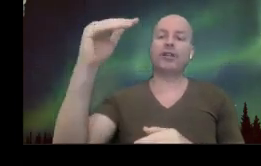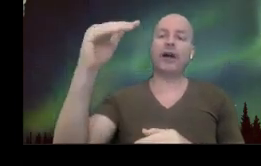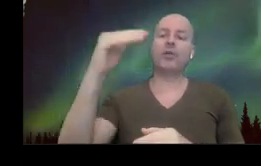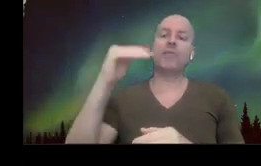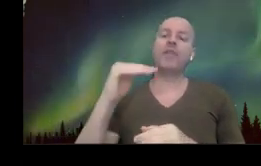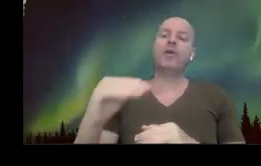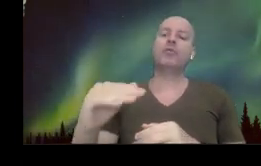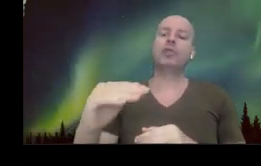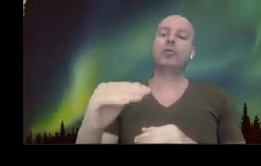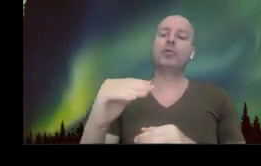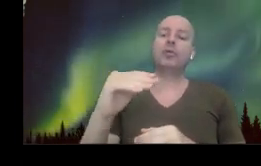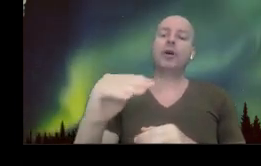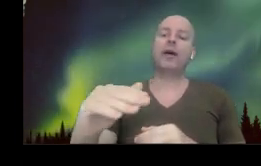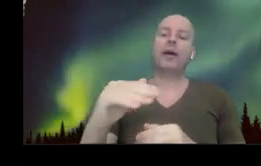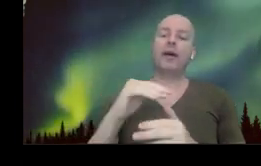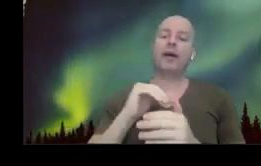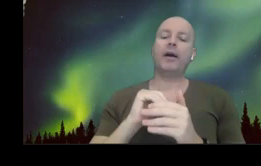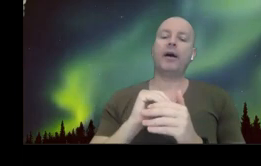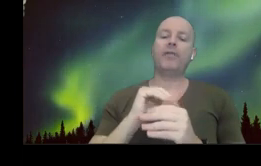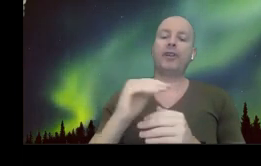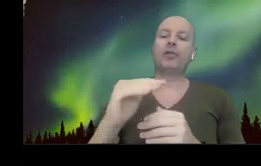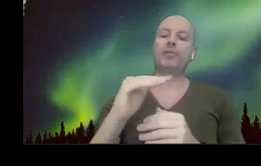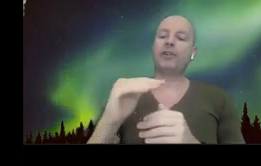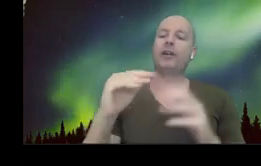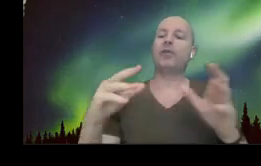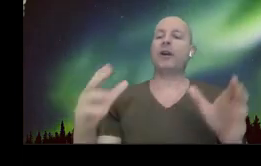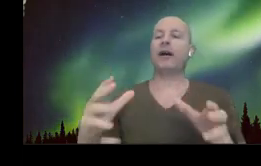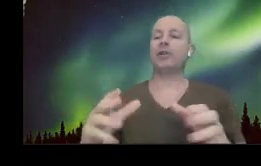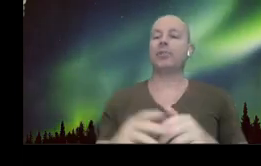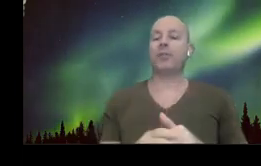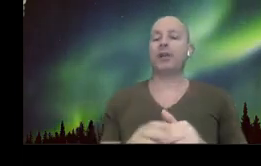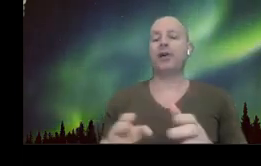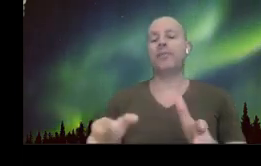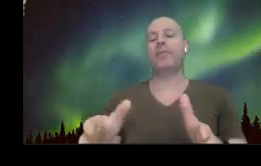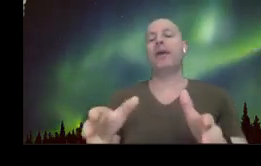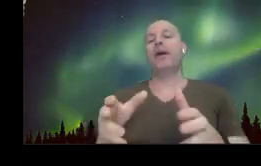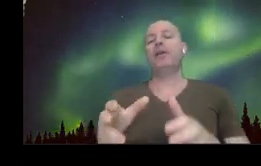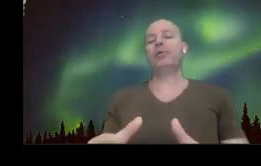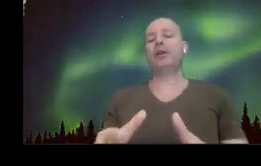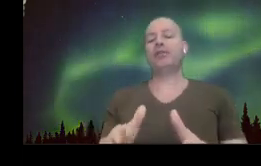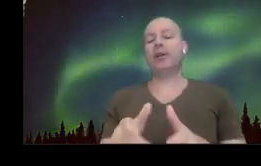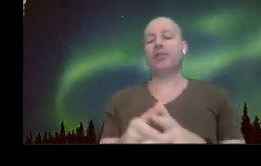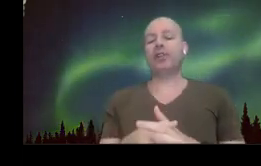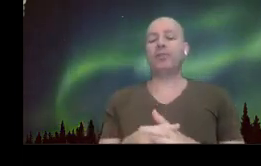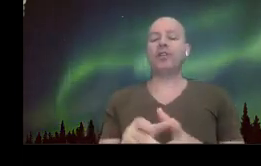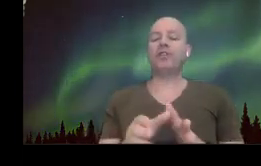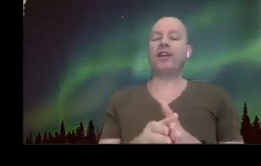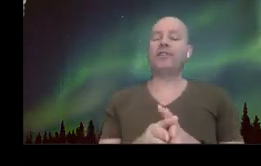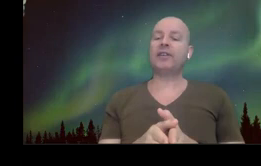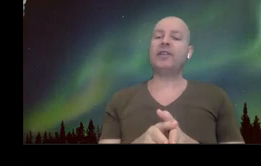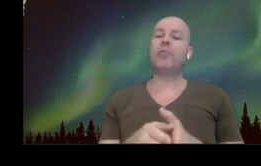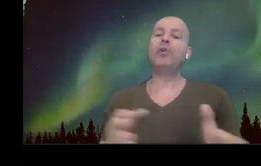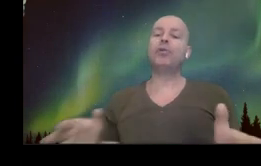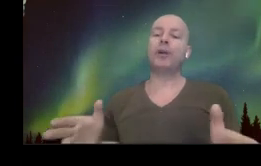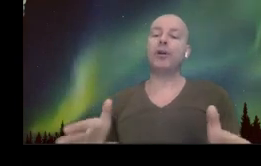primeiro é o tigre d'água, o segundo é a Phrynops hilary, o cágado de barbilhão. E o terceiro, que vocês podem